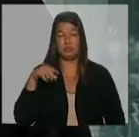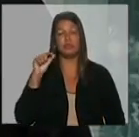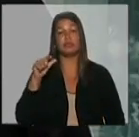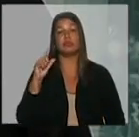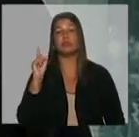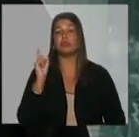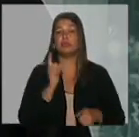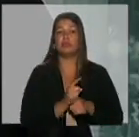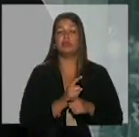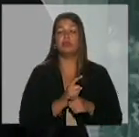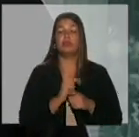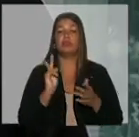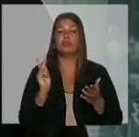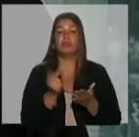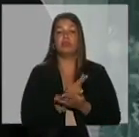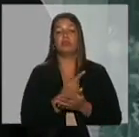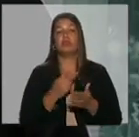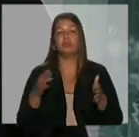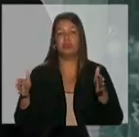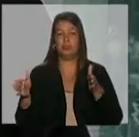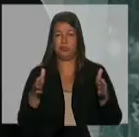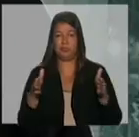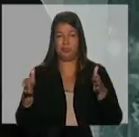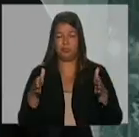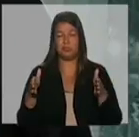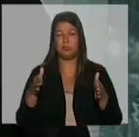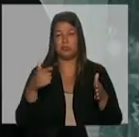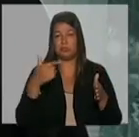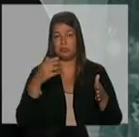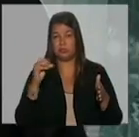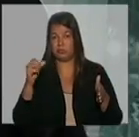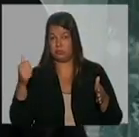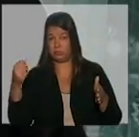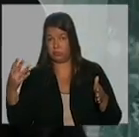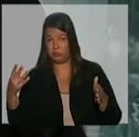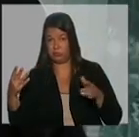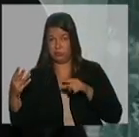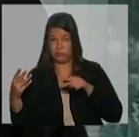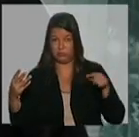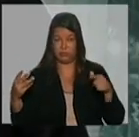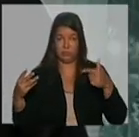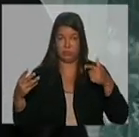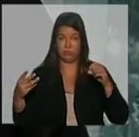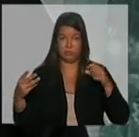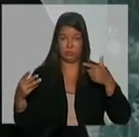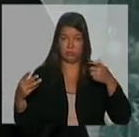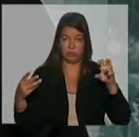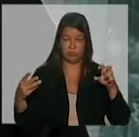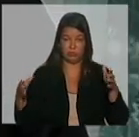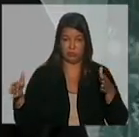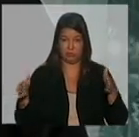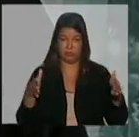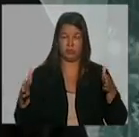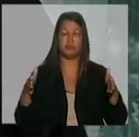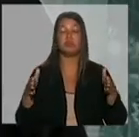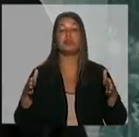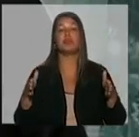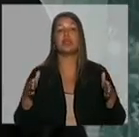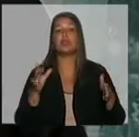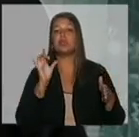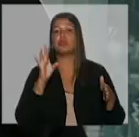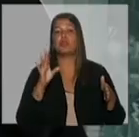que, efetivamente, o que aconteceu no Brasil no período de 2013 a 2015? Nós tivemos só no